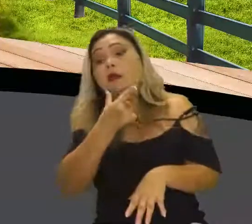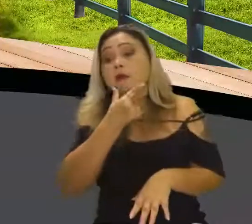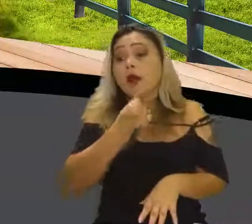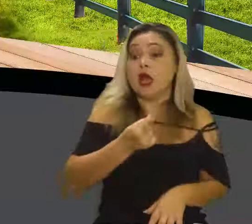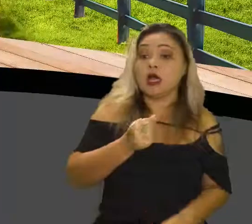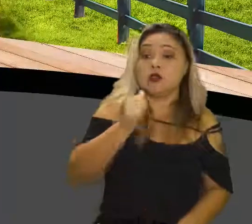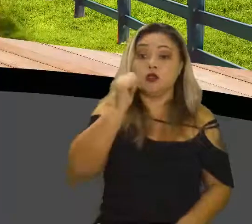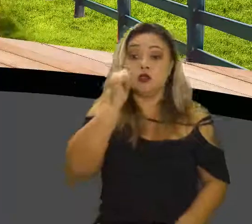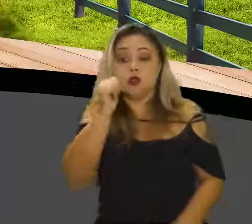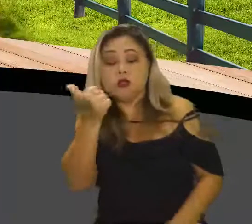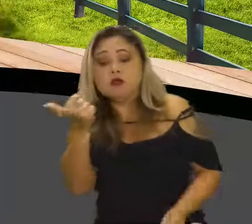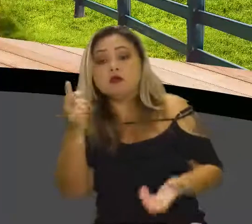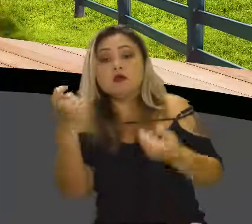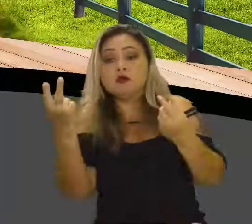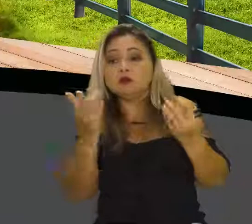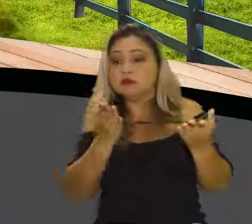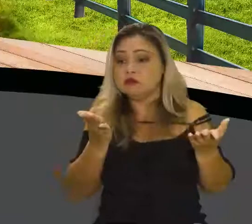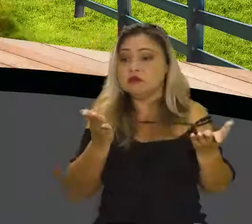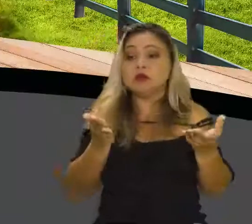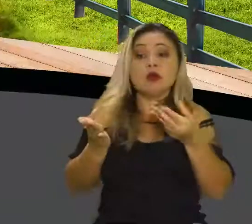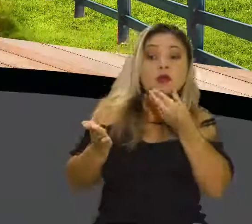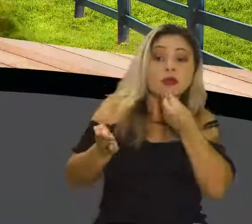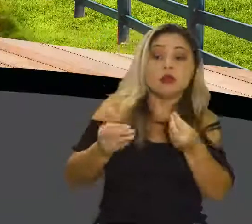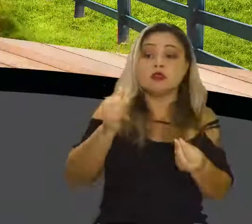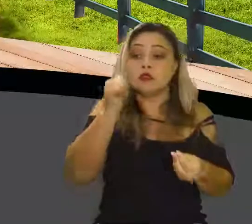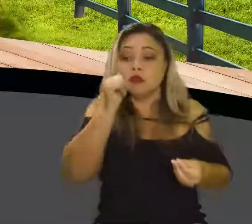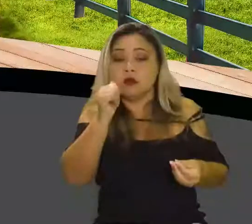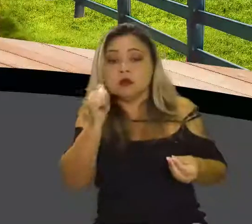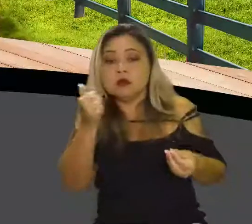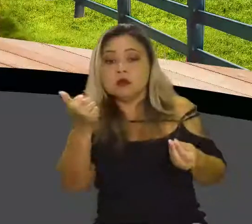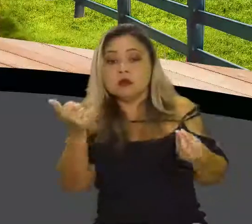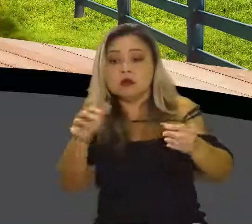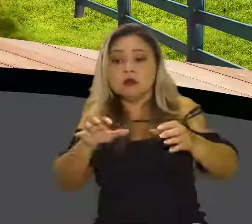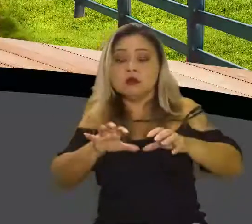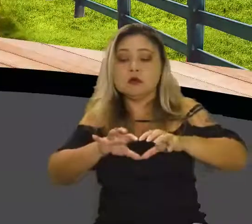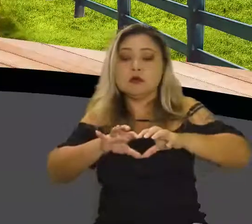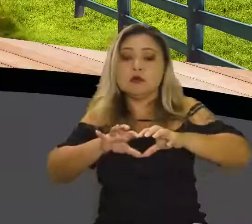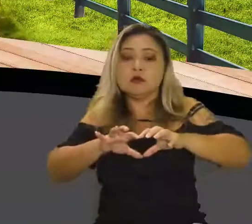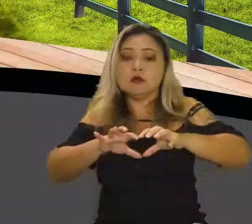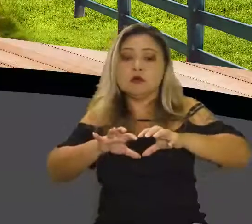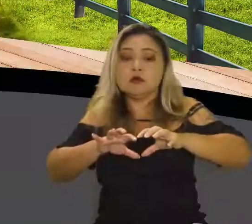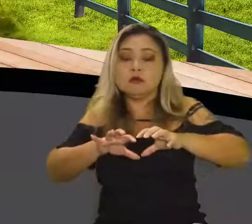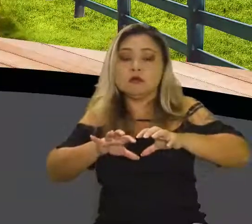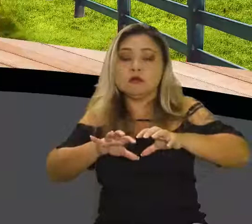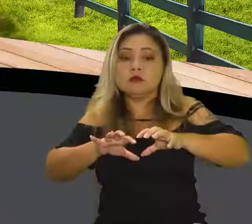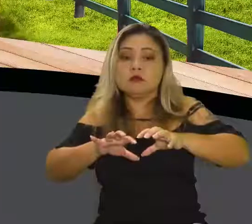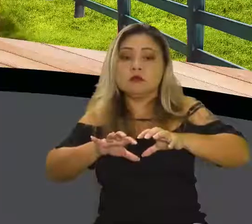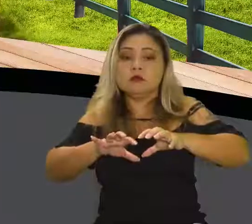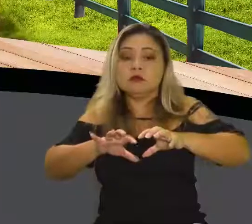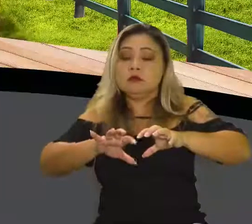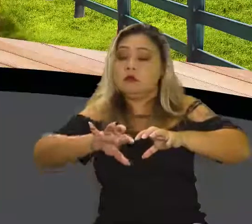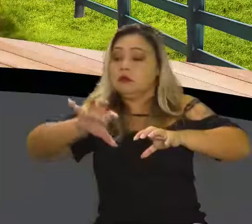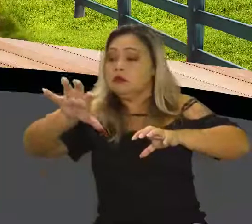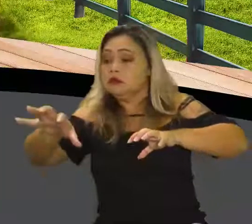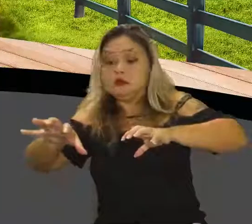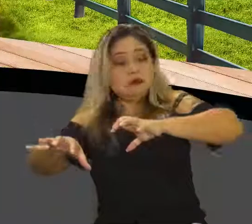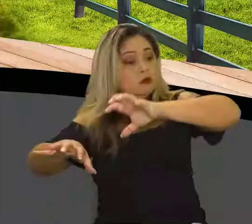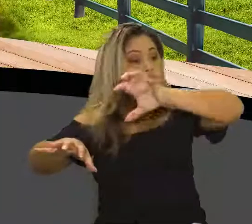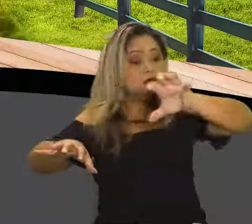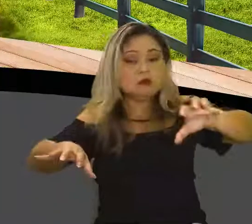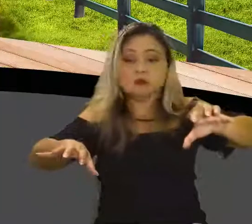fêmeas. Lembrando que tanto os machos e fêmeas vão estar em granjas